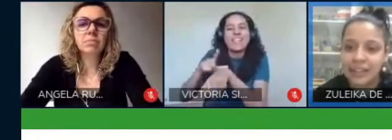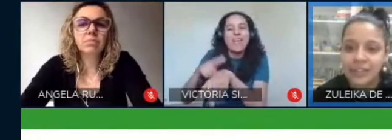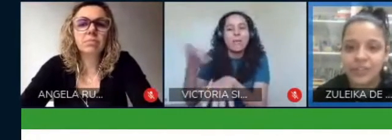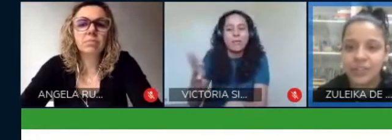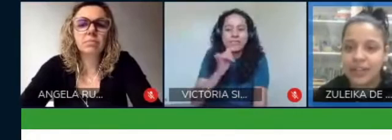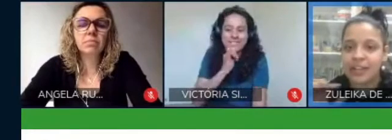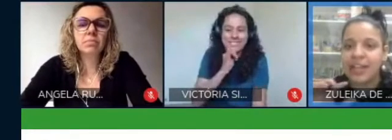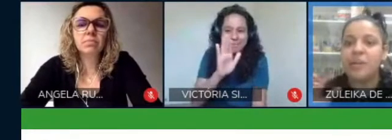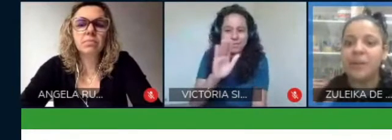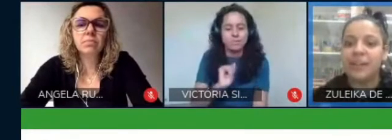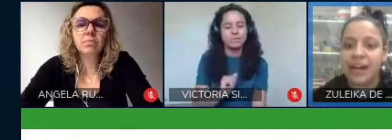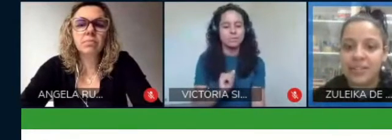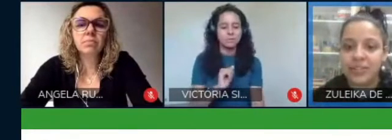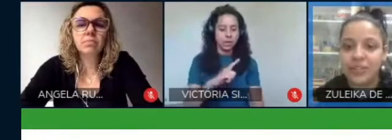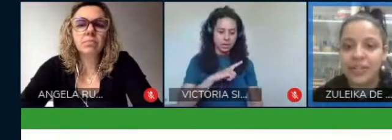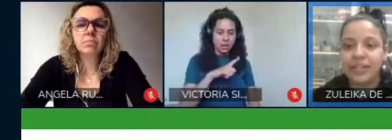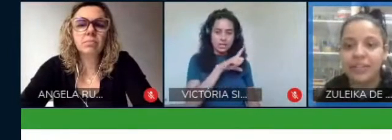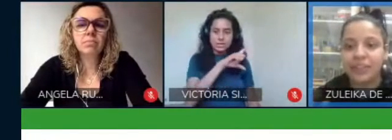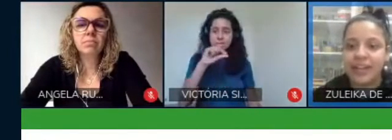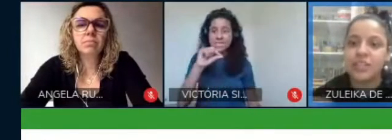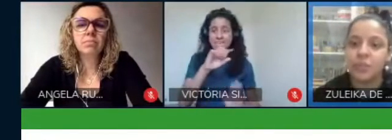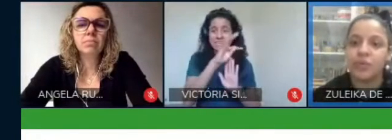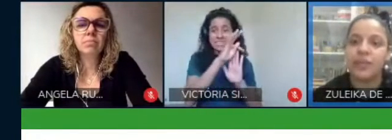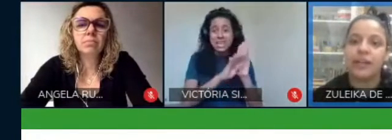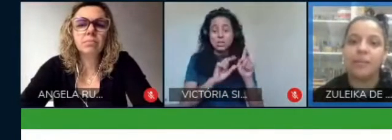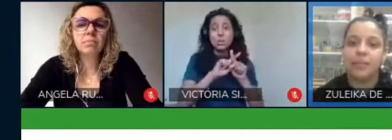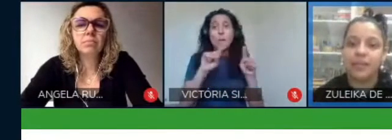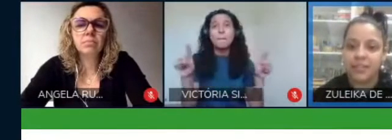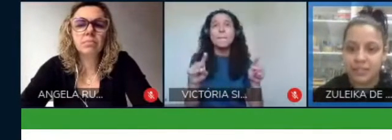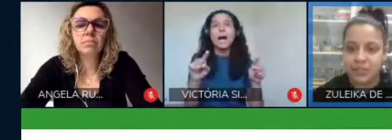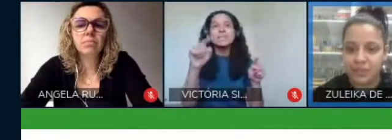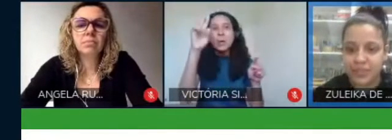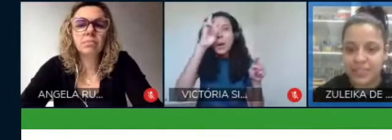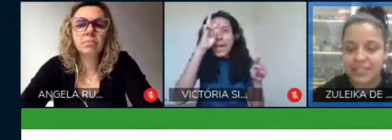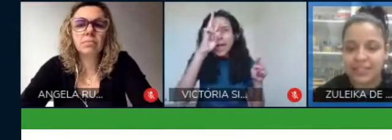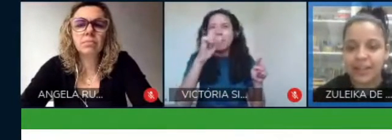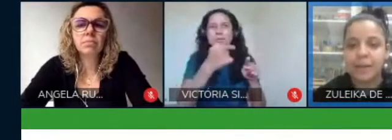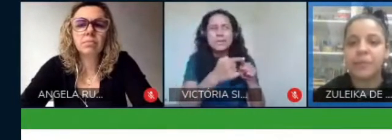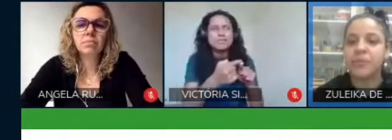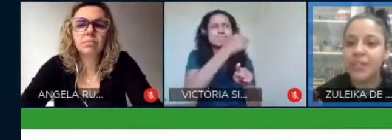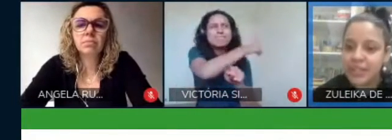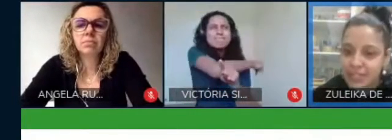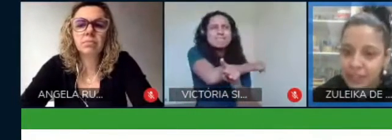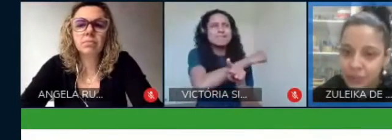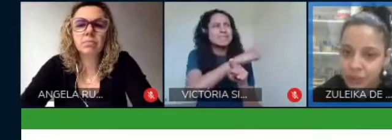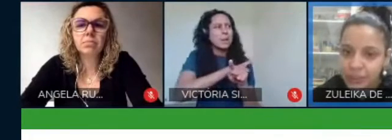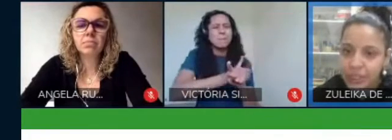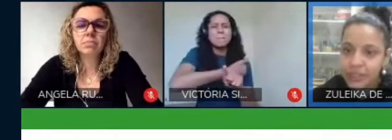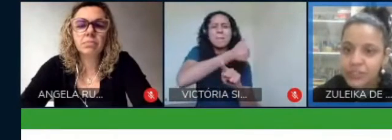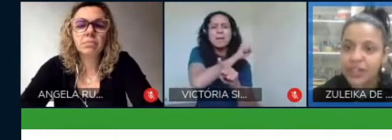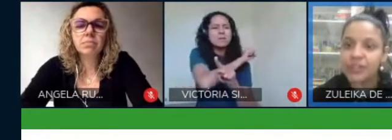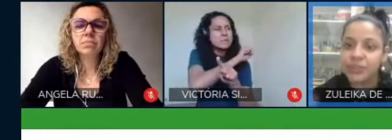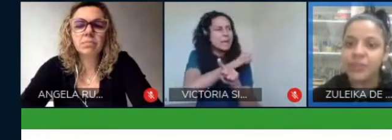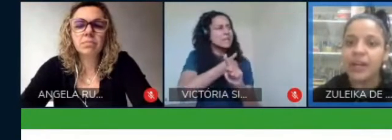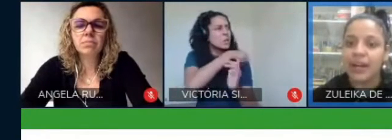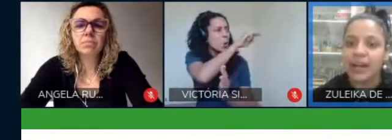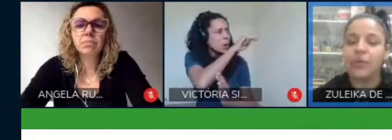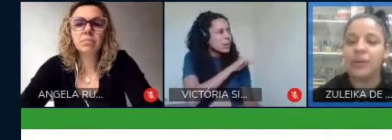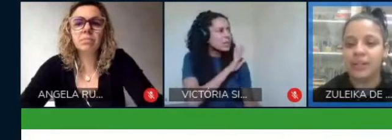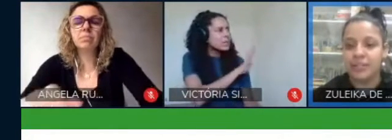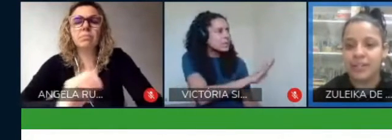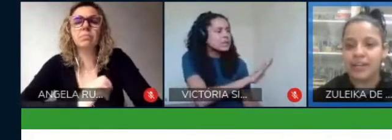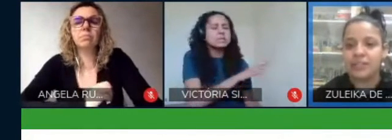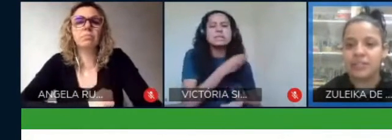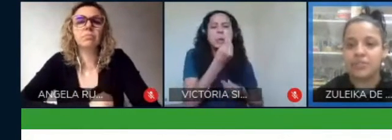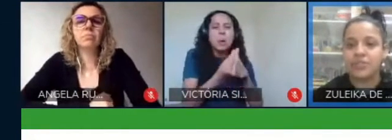faço ideia de onde está aquele pedaço que vai responder a minha questão de pesquisa. O gerenciador te